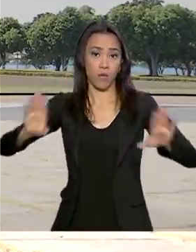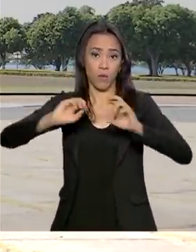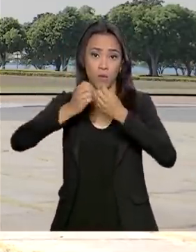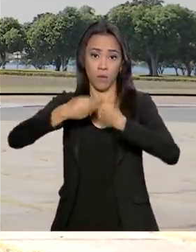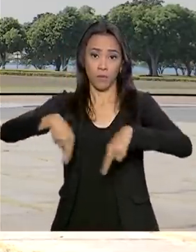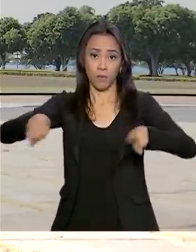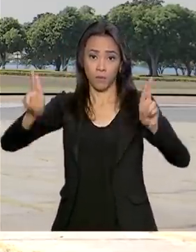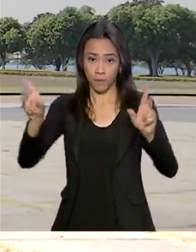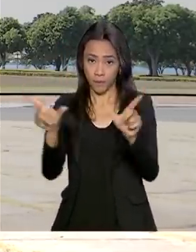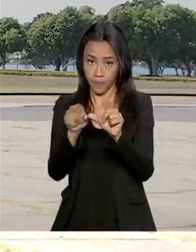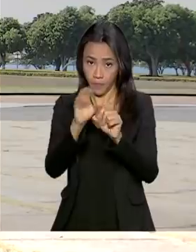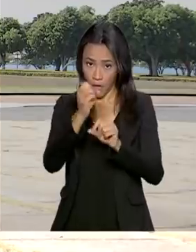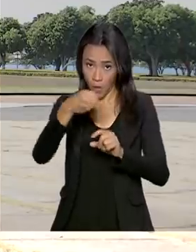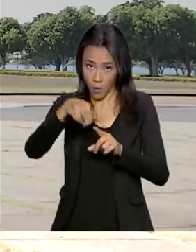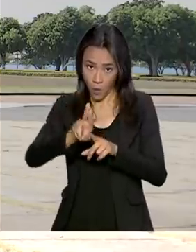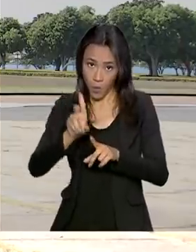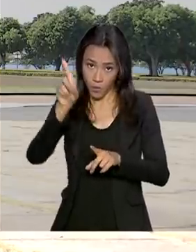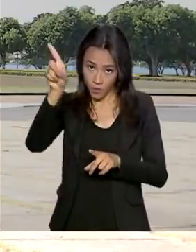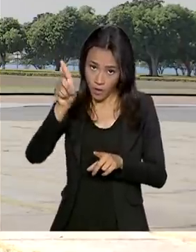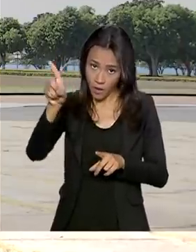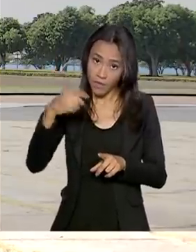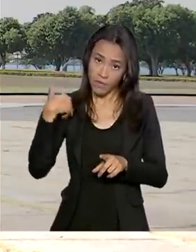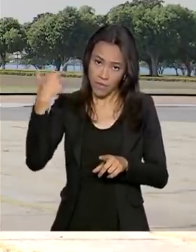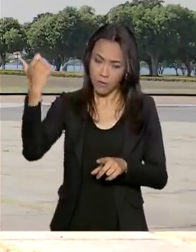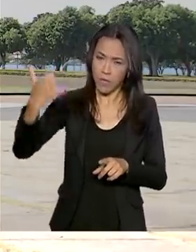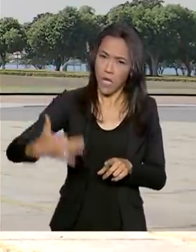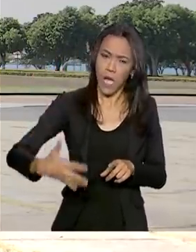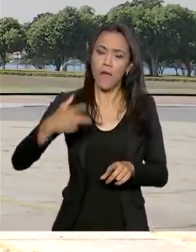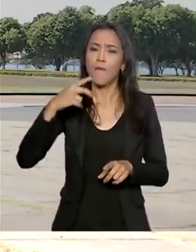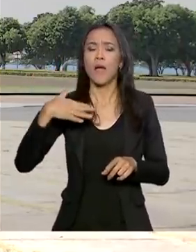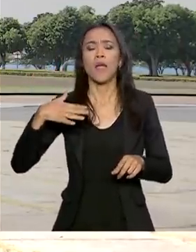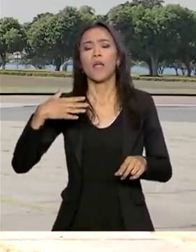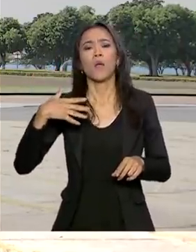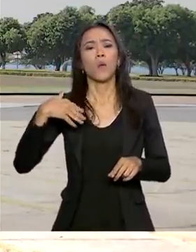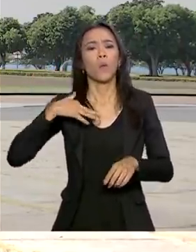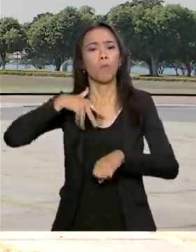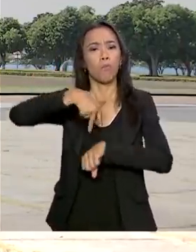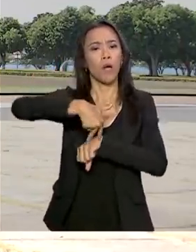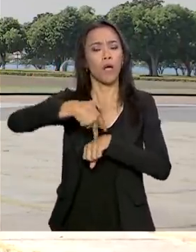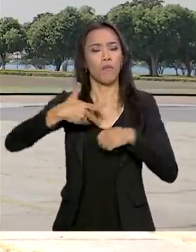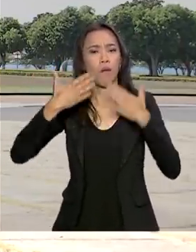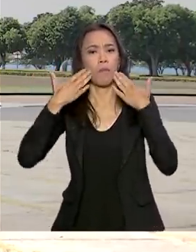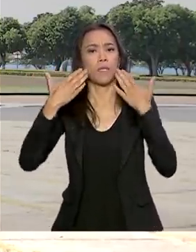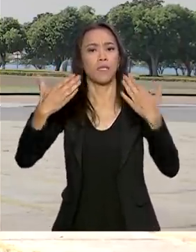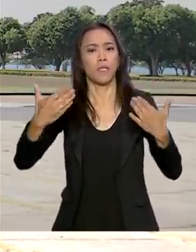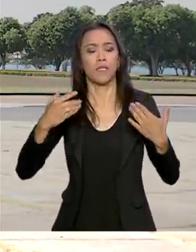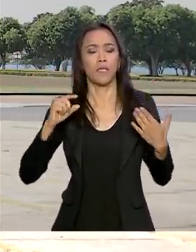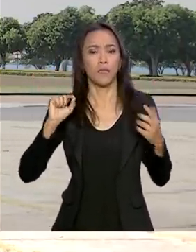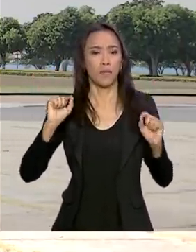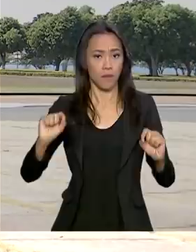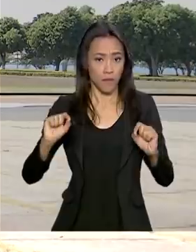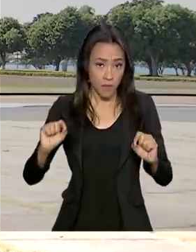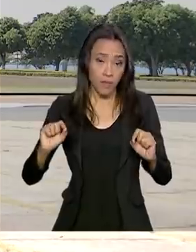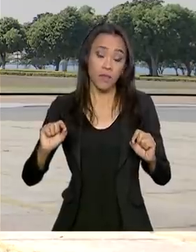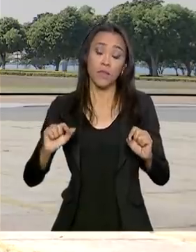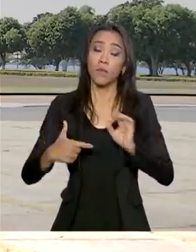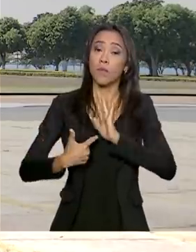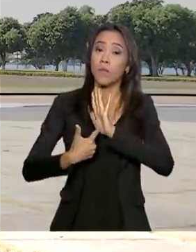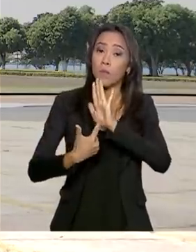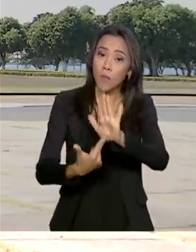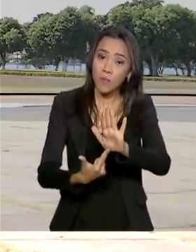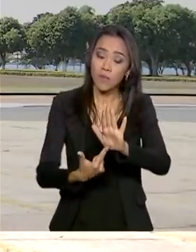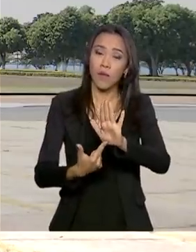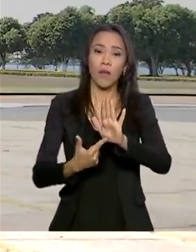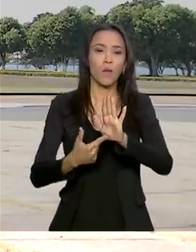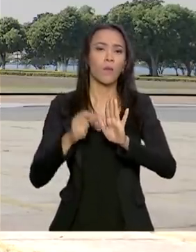Ele disse que o Brasil vai mostrar, né, vai ter uma posição conciliatória, mas vai mostrar,